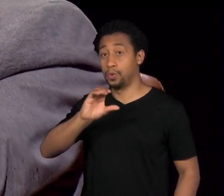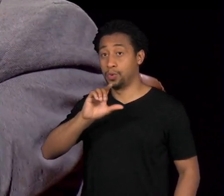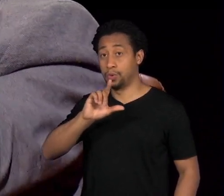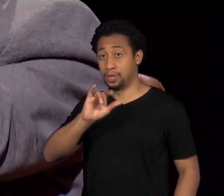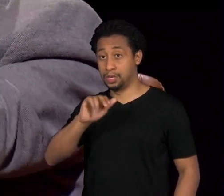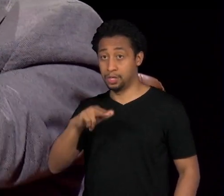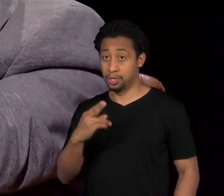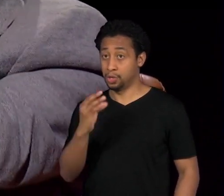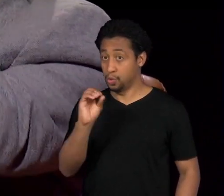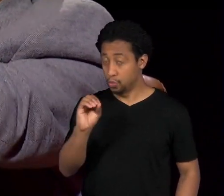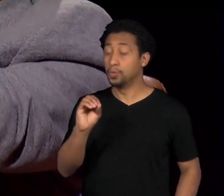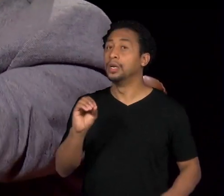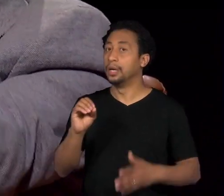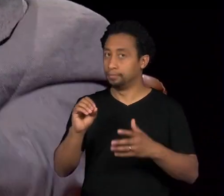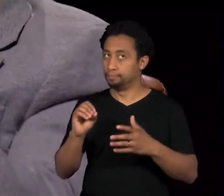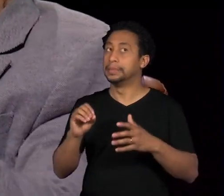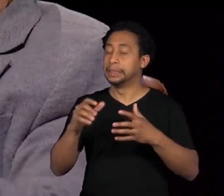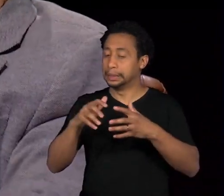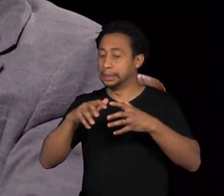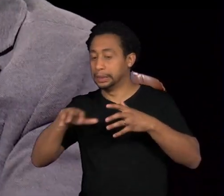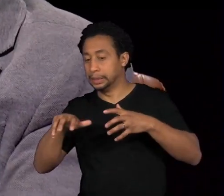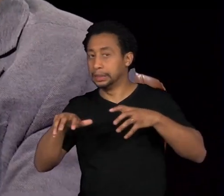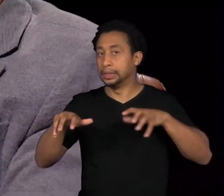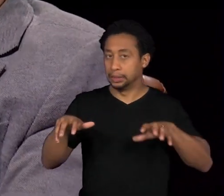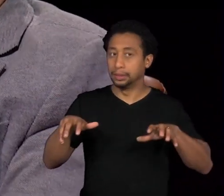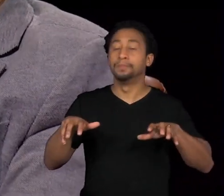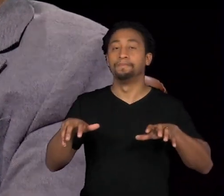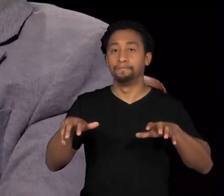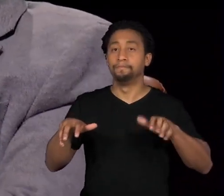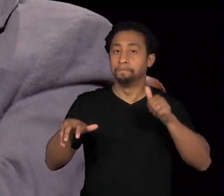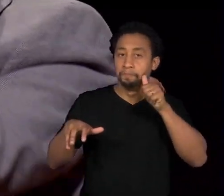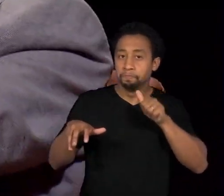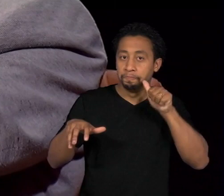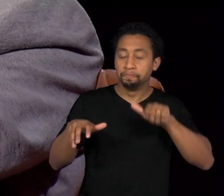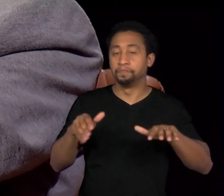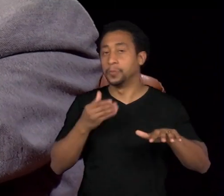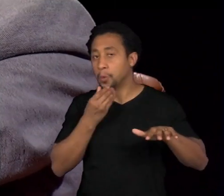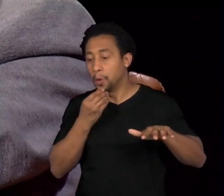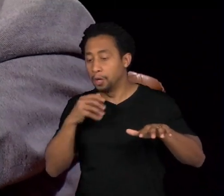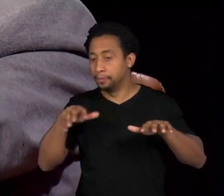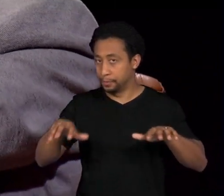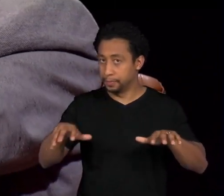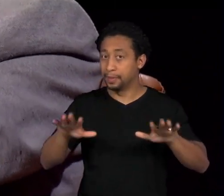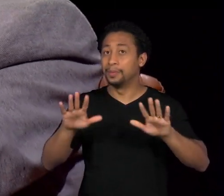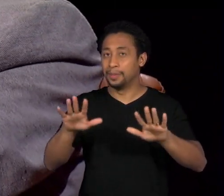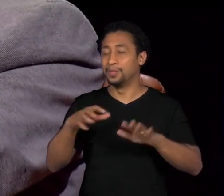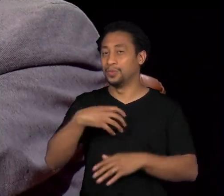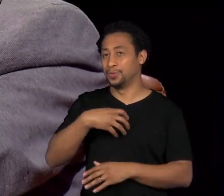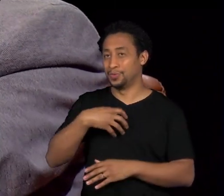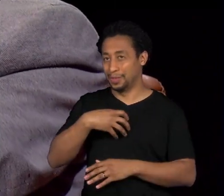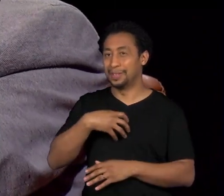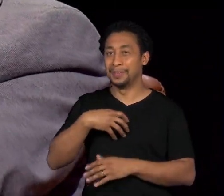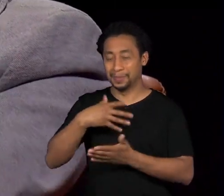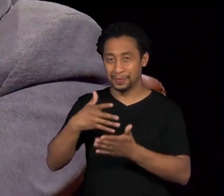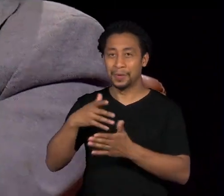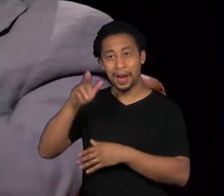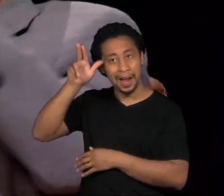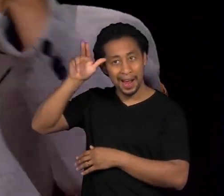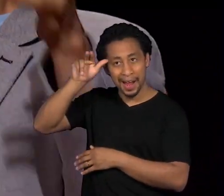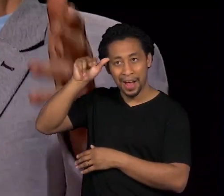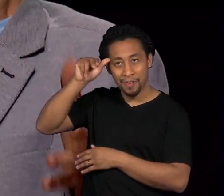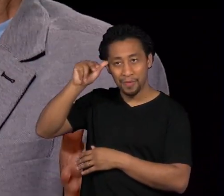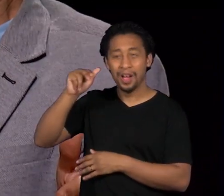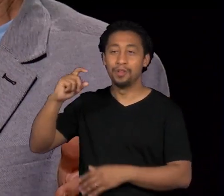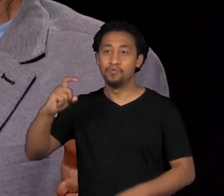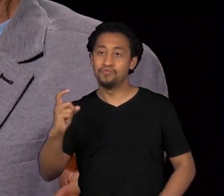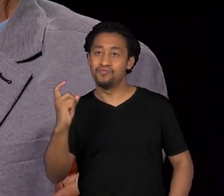bastante dividida entre homens e mulheres né mas do cavalo marinho buboi é uma presença mais masculina